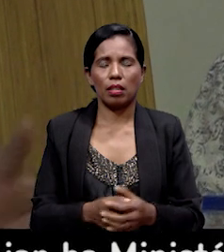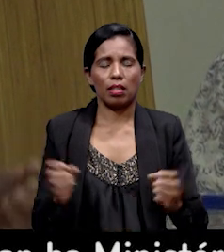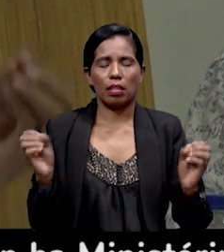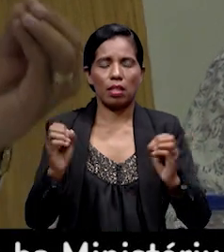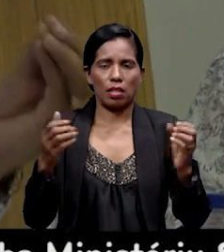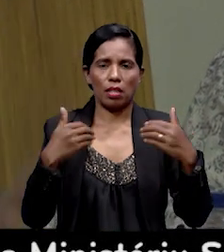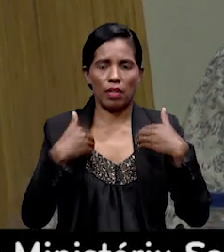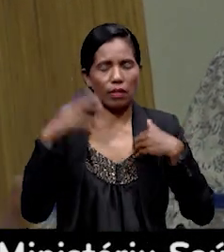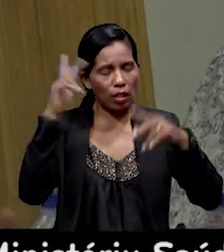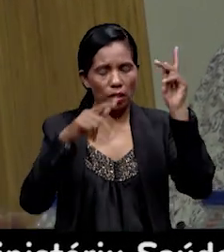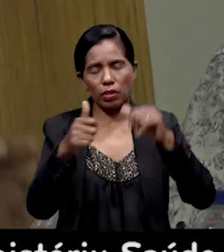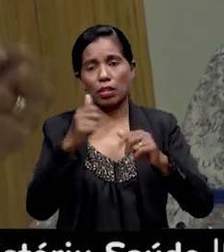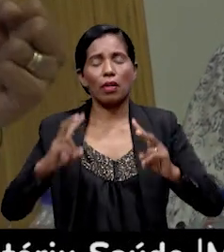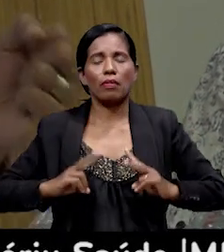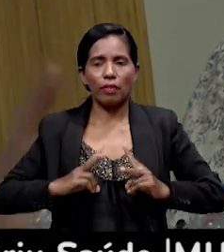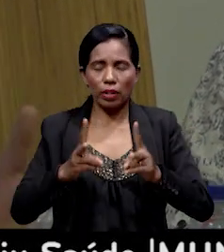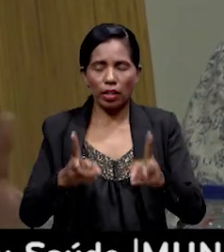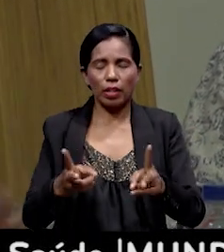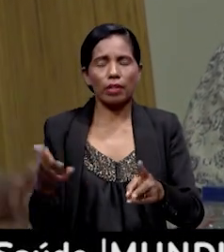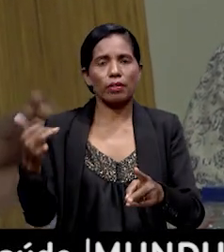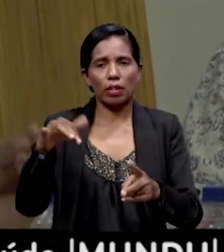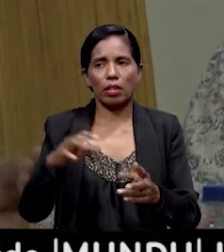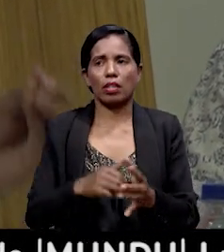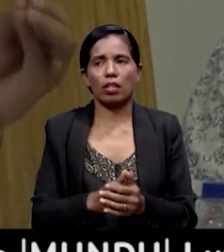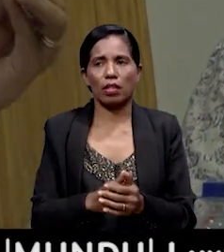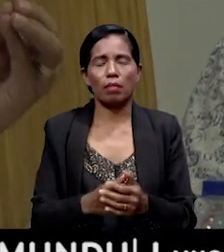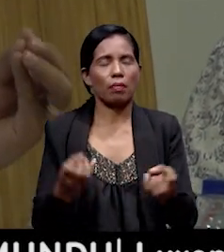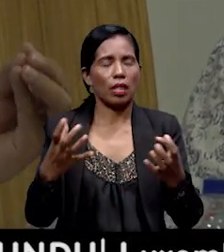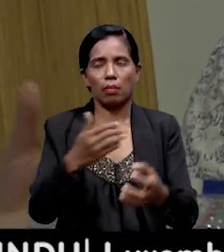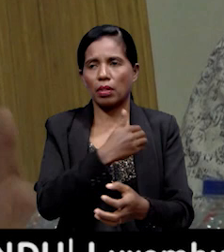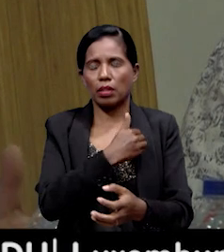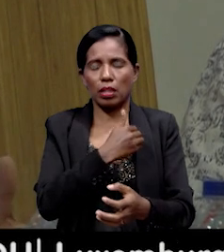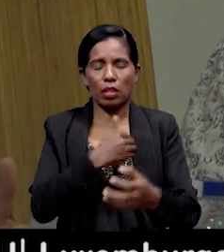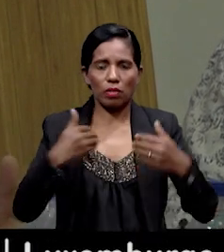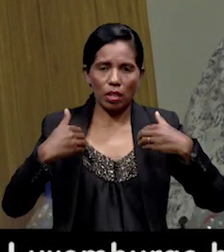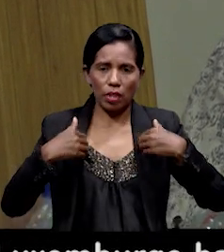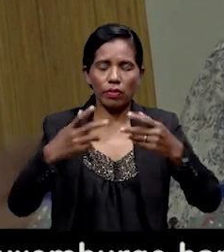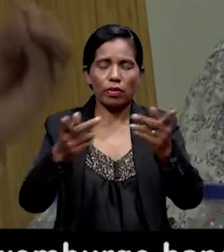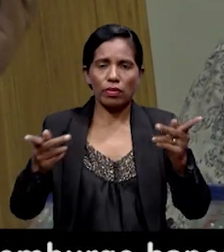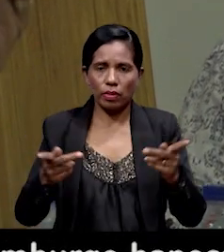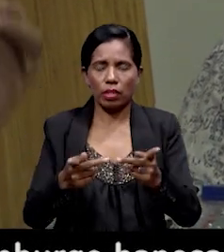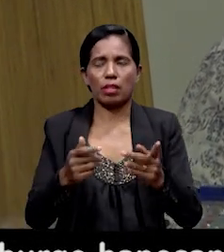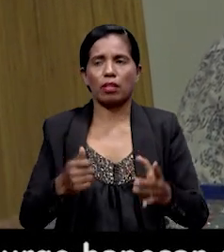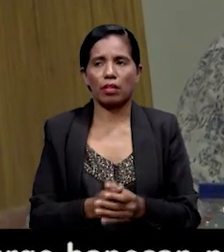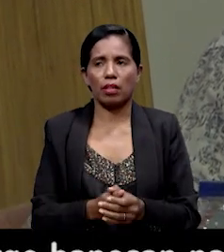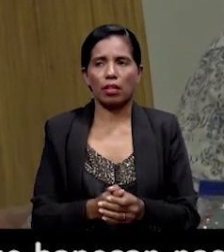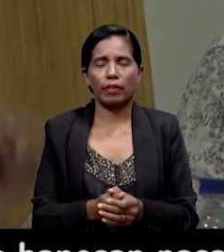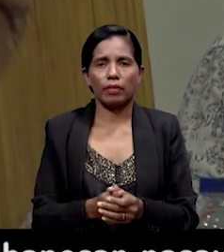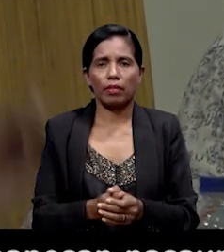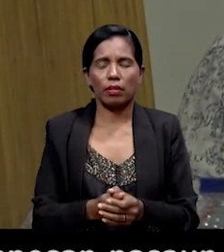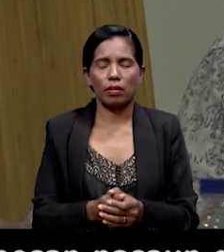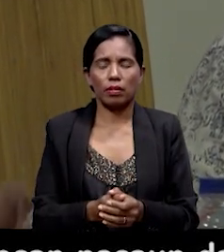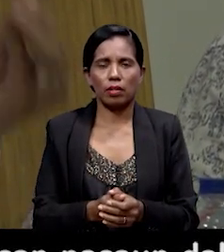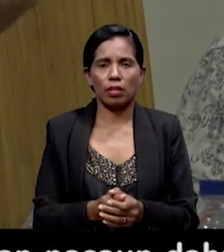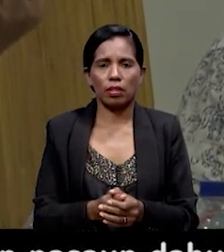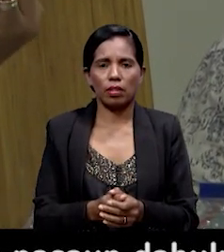irmão, veterano Sira e Takar, que não fica tão sai, vai preparar com o nome Raina I. Luta teve o Guá, para